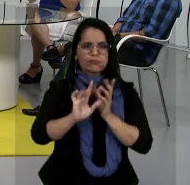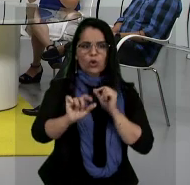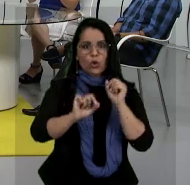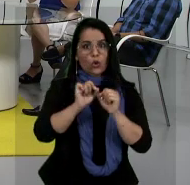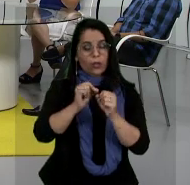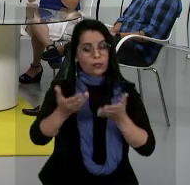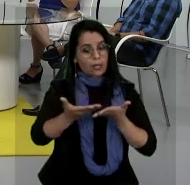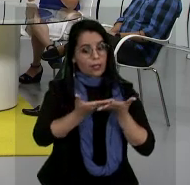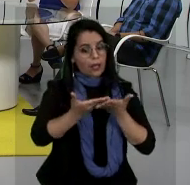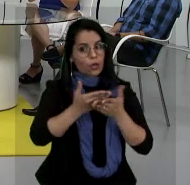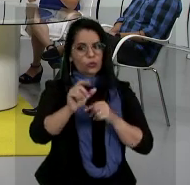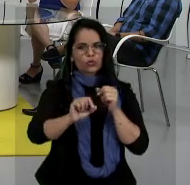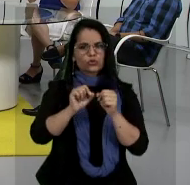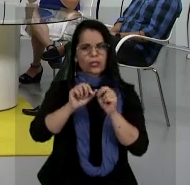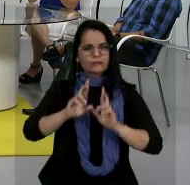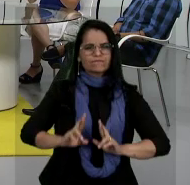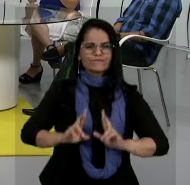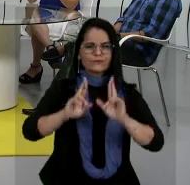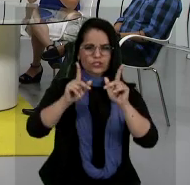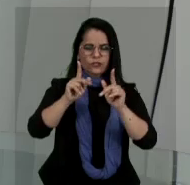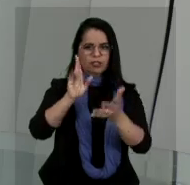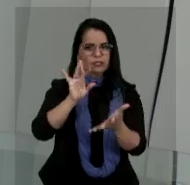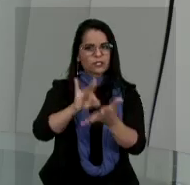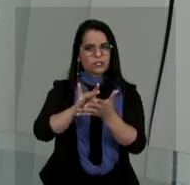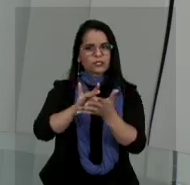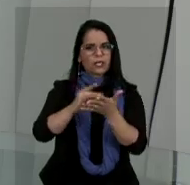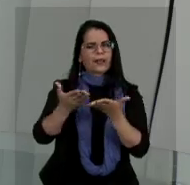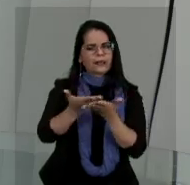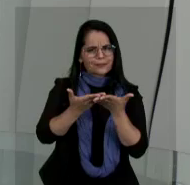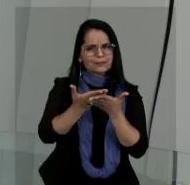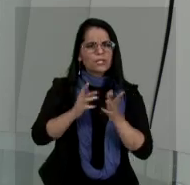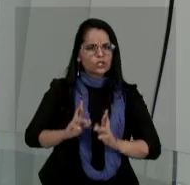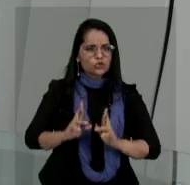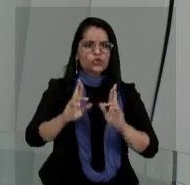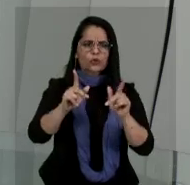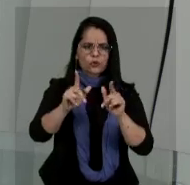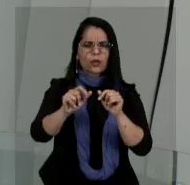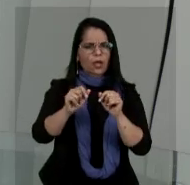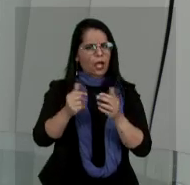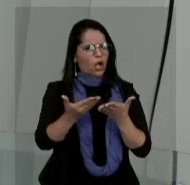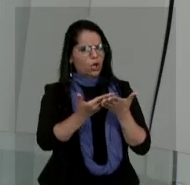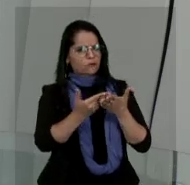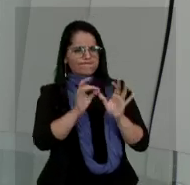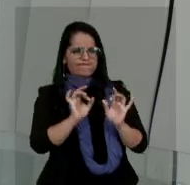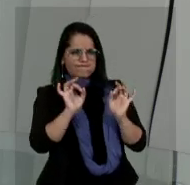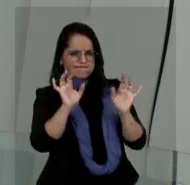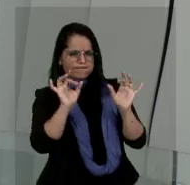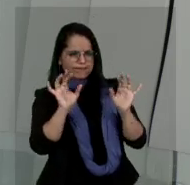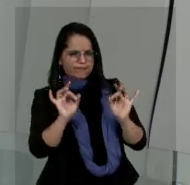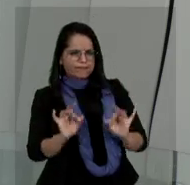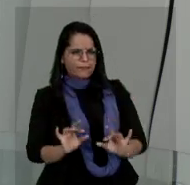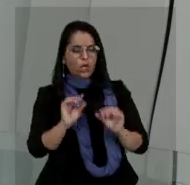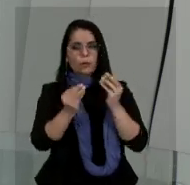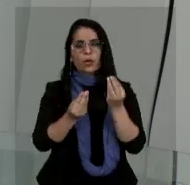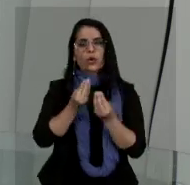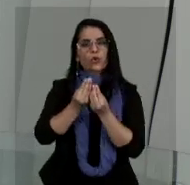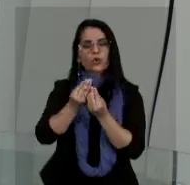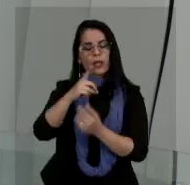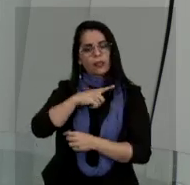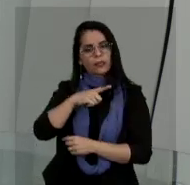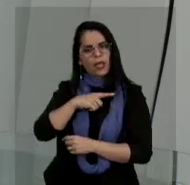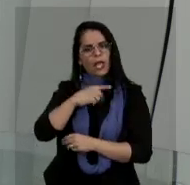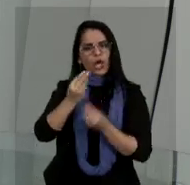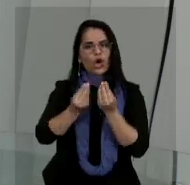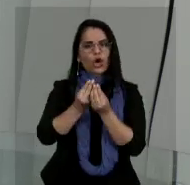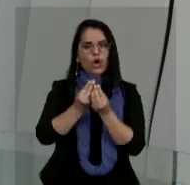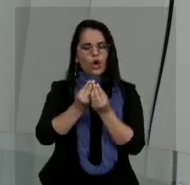ele um tratamento diferenciado mesmo, chama tratamento diferenciado, um tratamento específico para que ele tenha essa